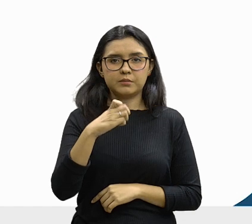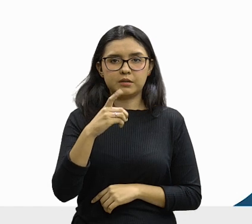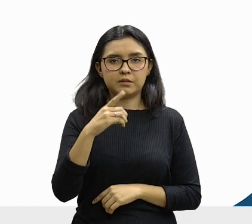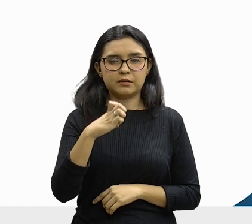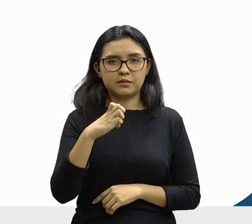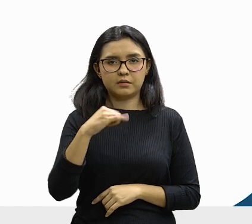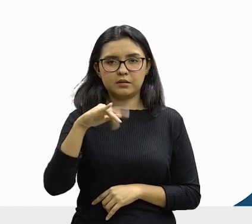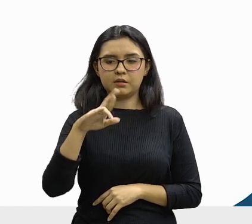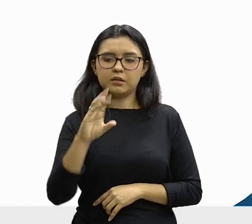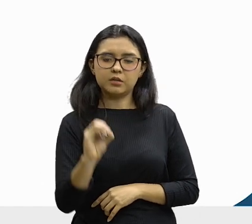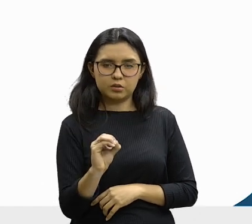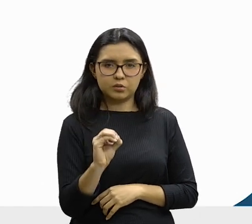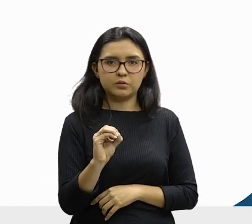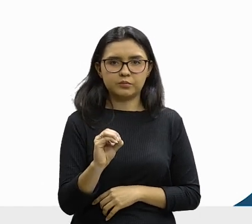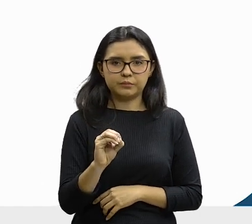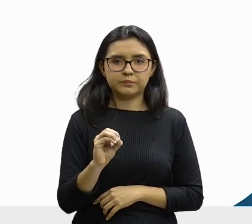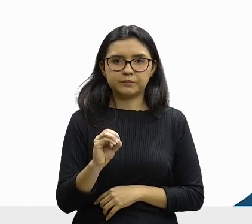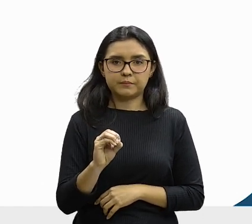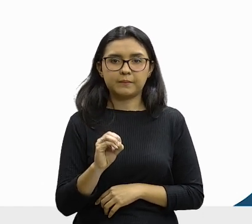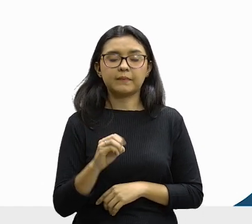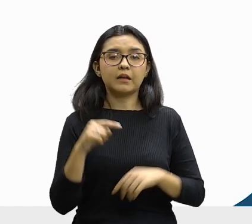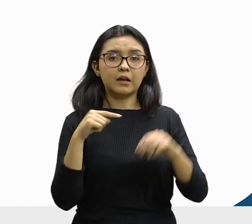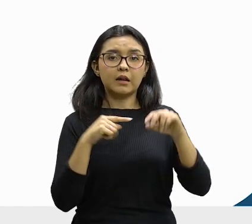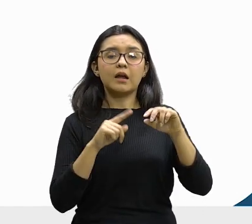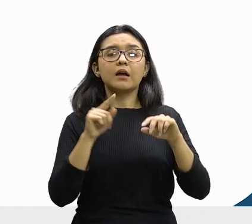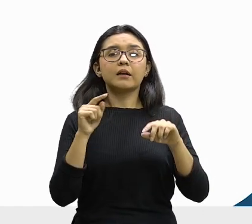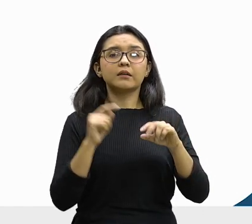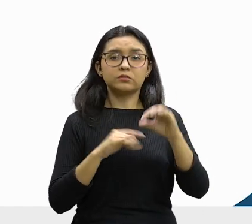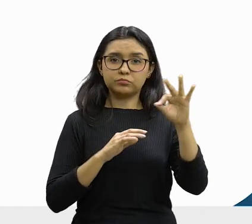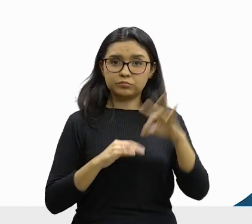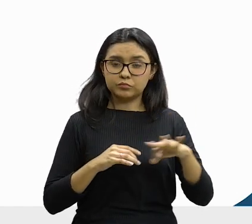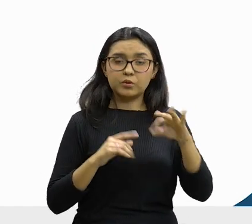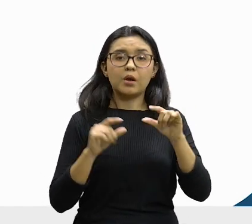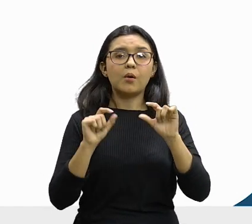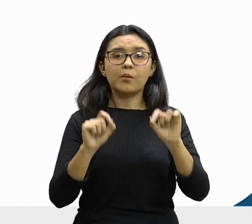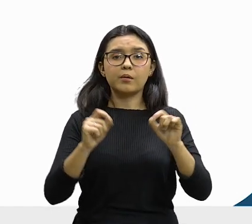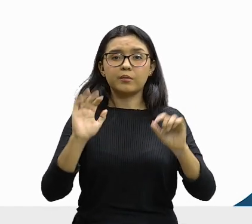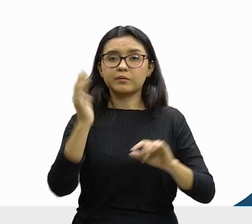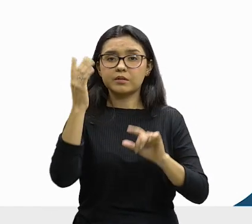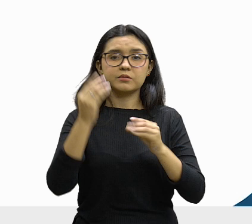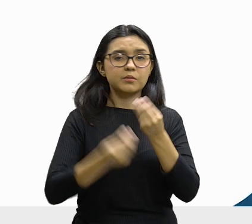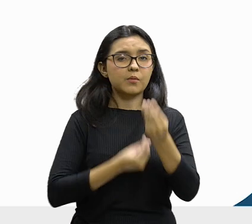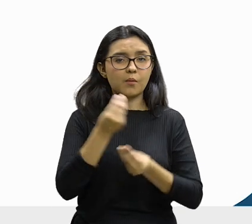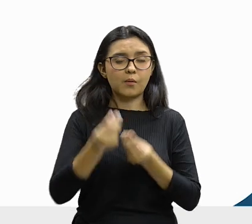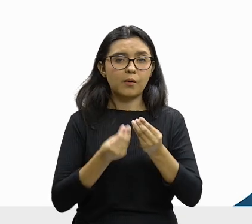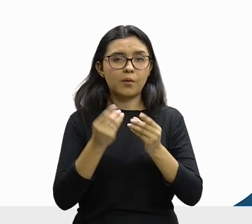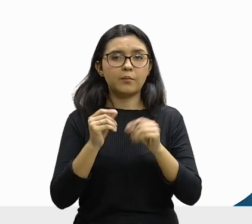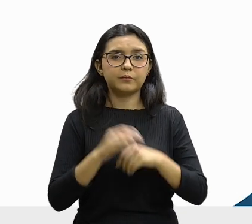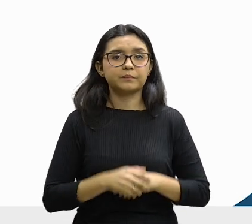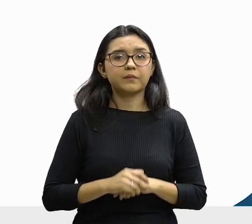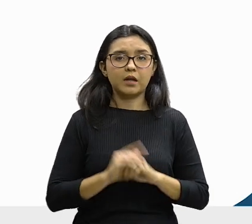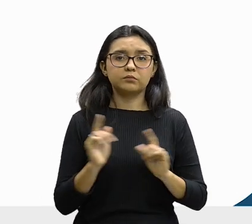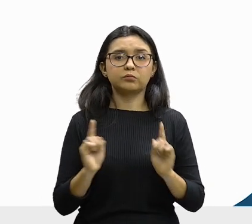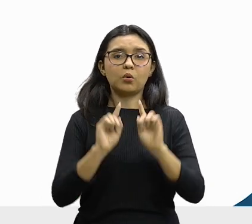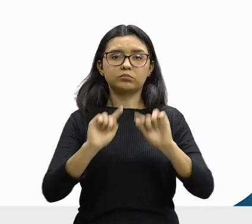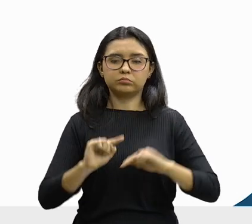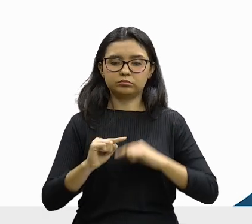doença. A reprodução sexuada ocorre no mosquito, na fêmea do mosquito